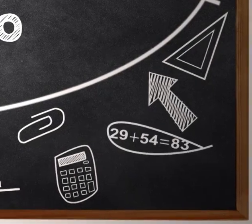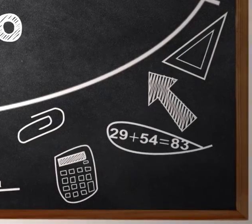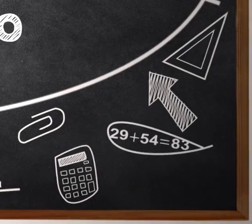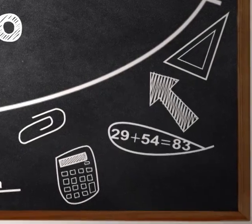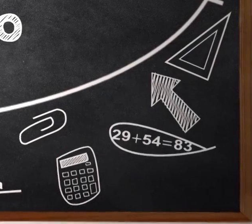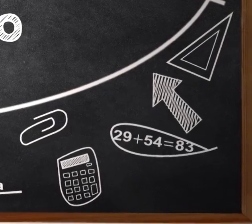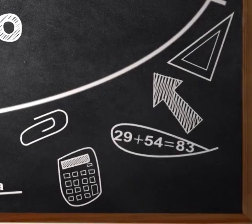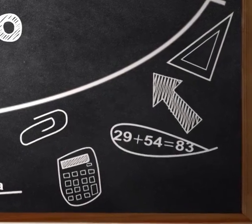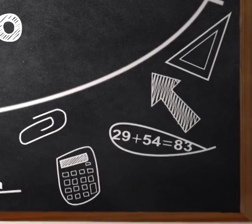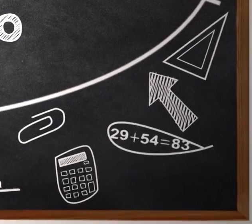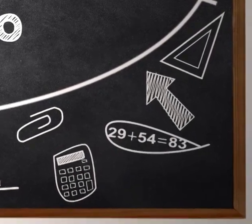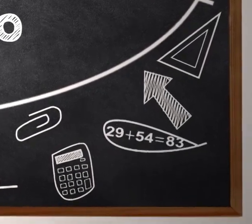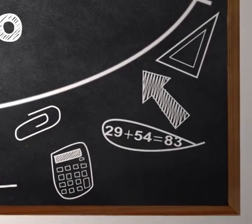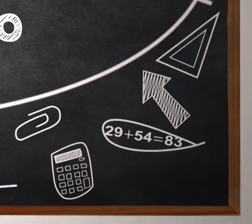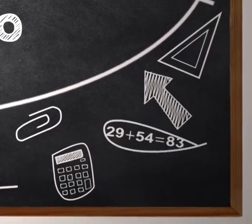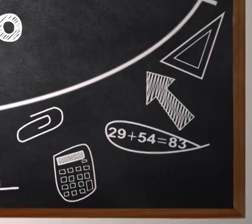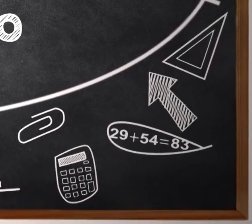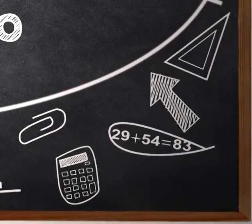Tchau, tchau.